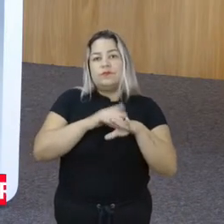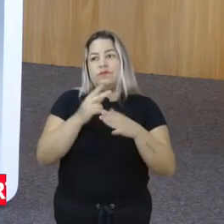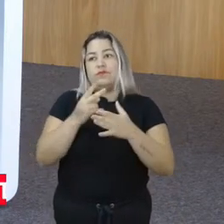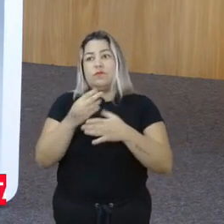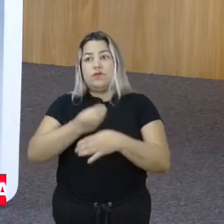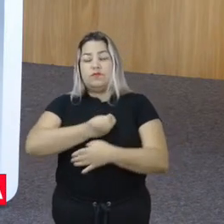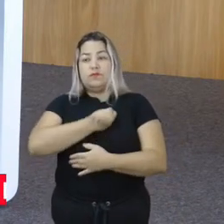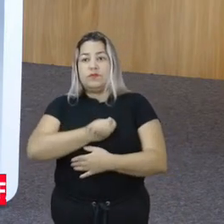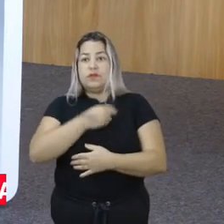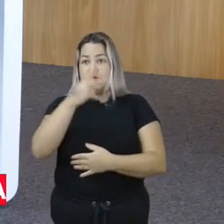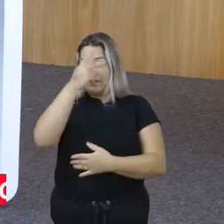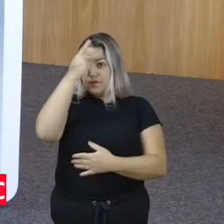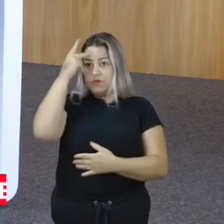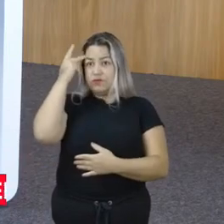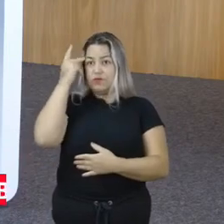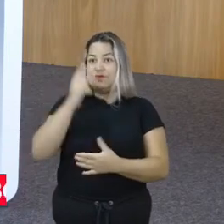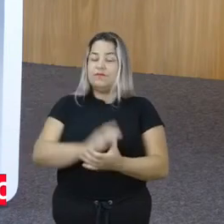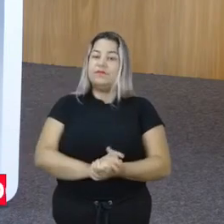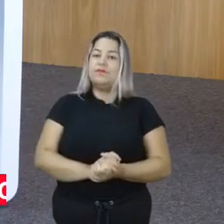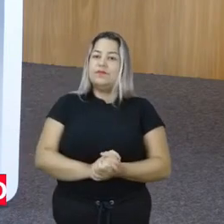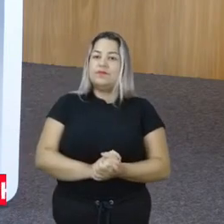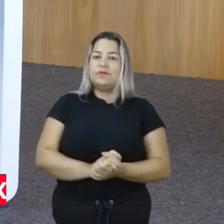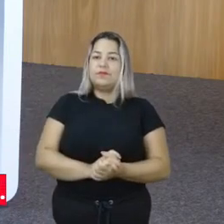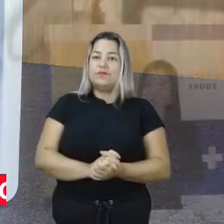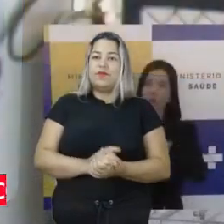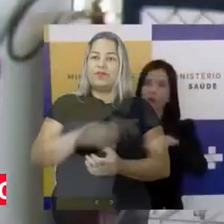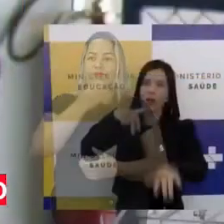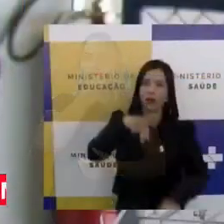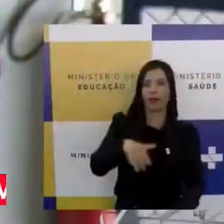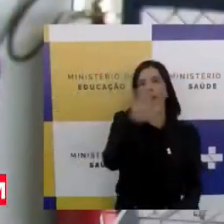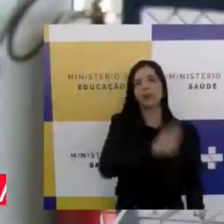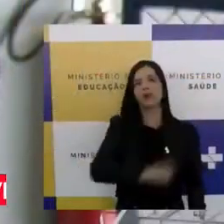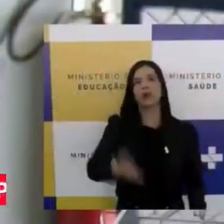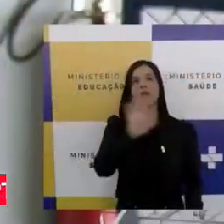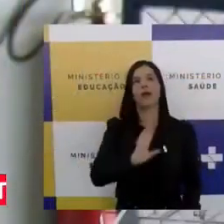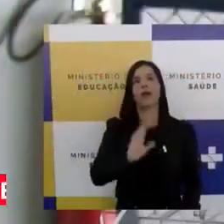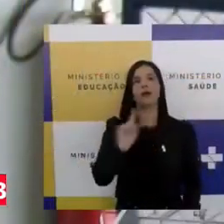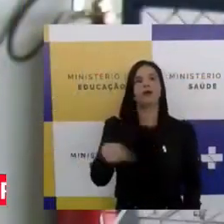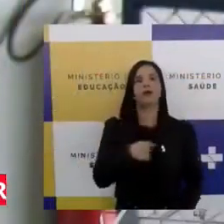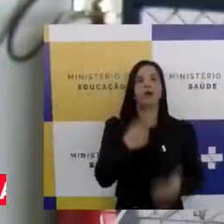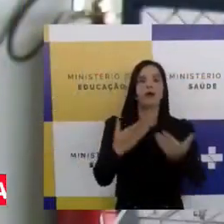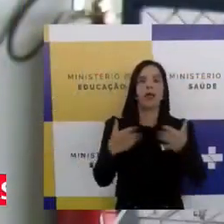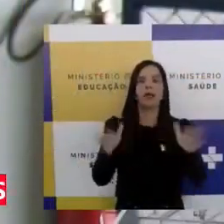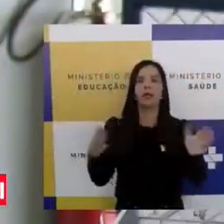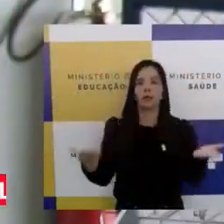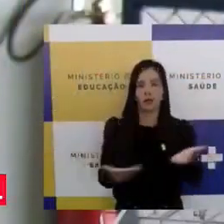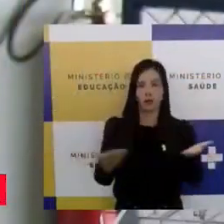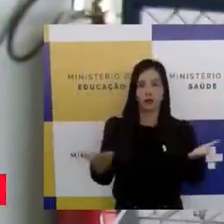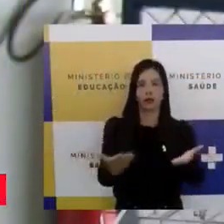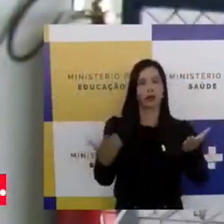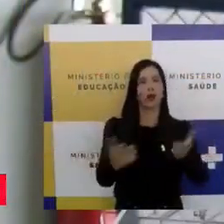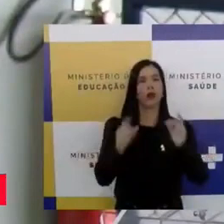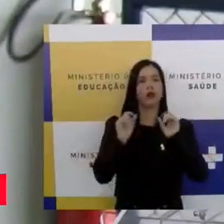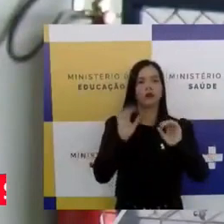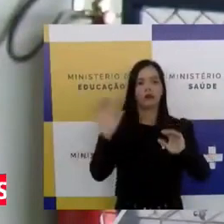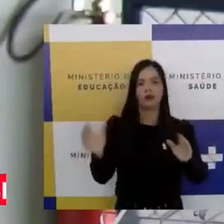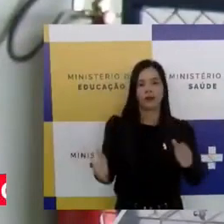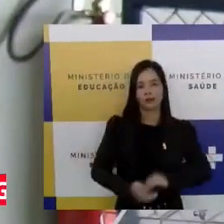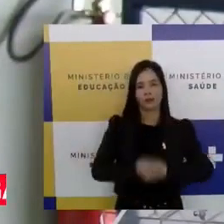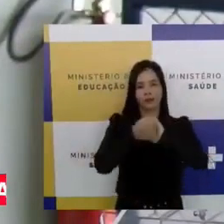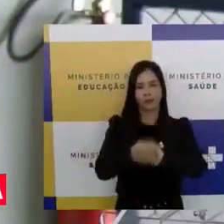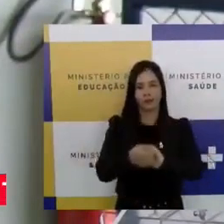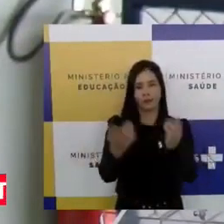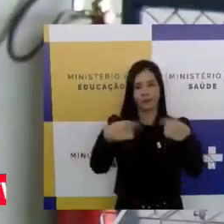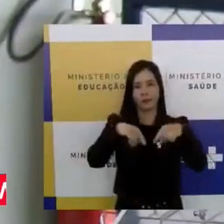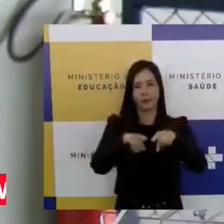pessoas. É uma grande mobilização nacional que nós estamos lançando hoje, que envolve a parceria